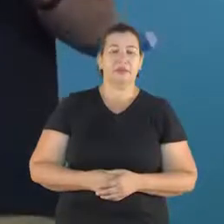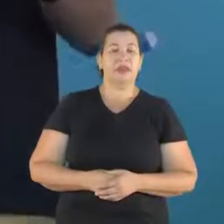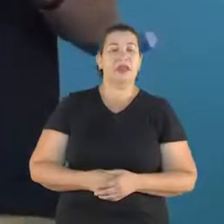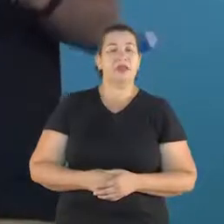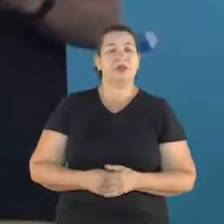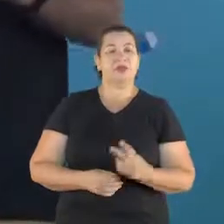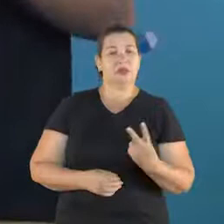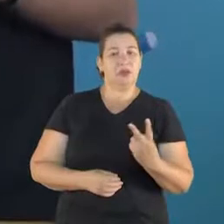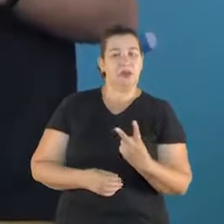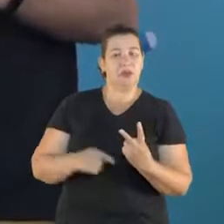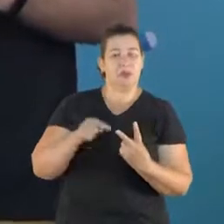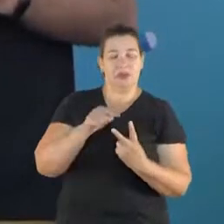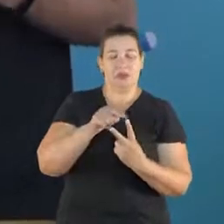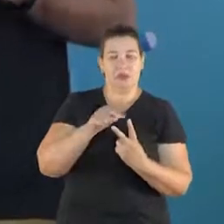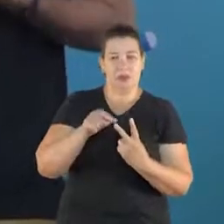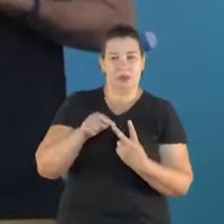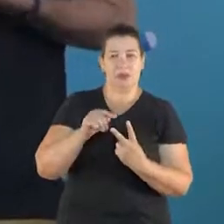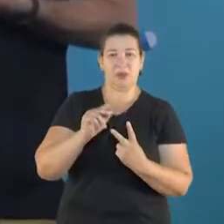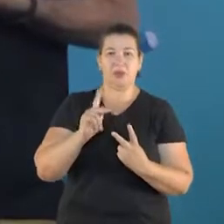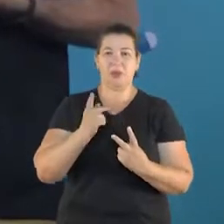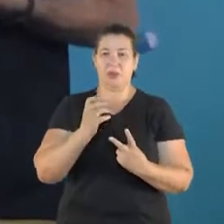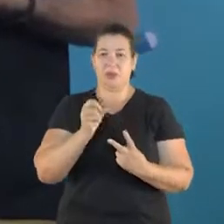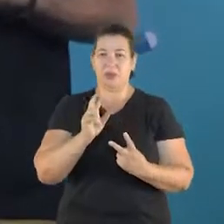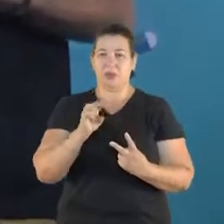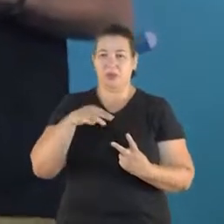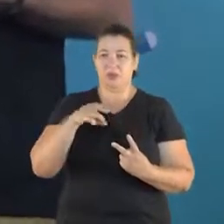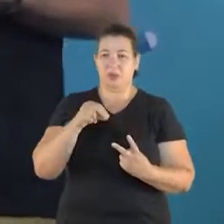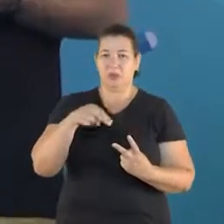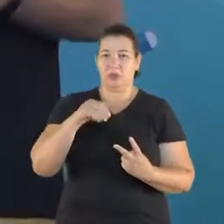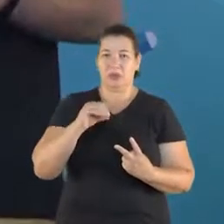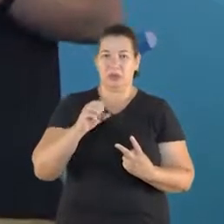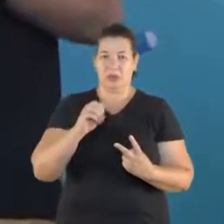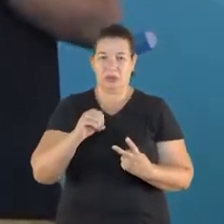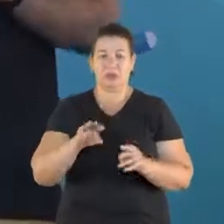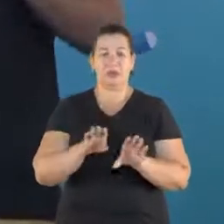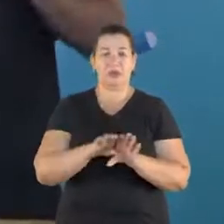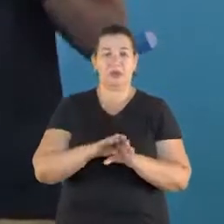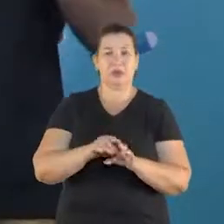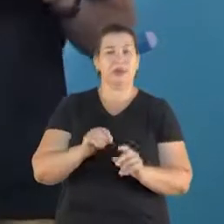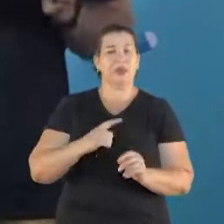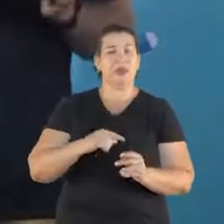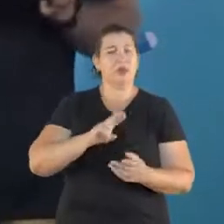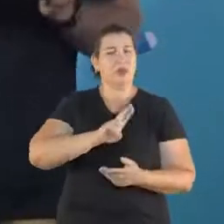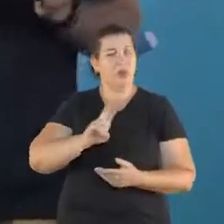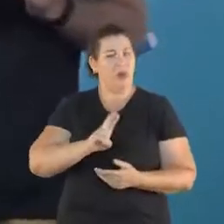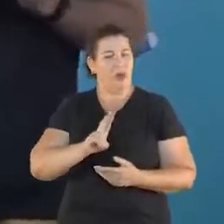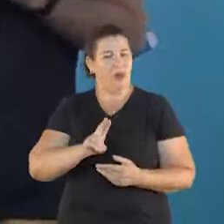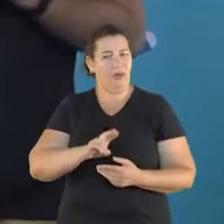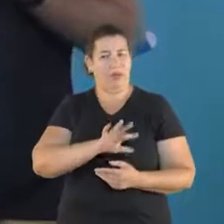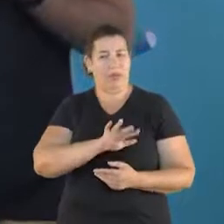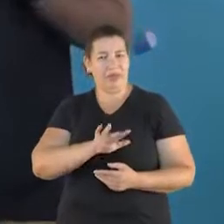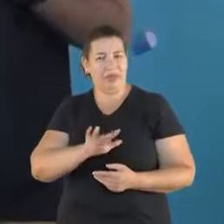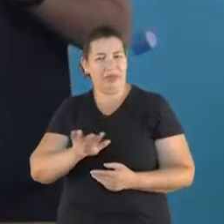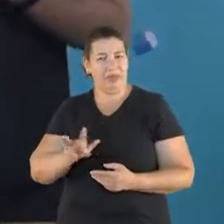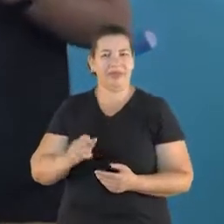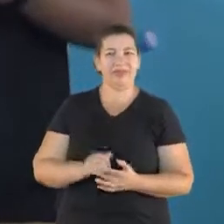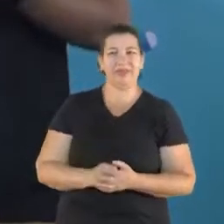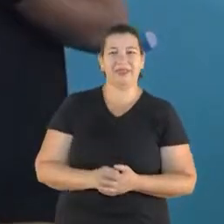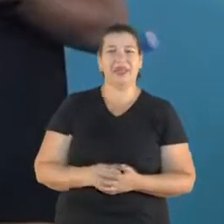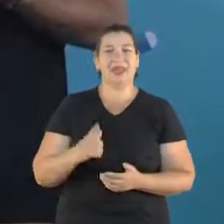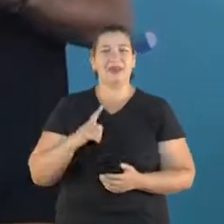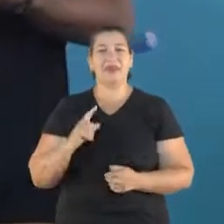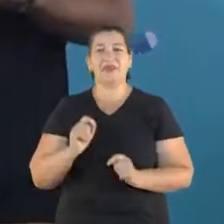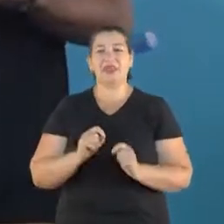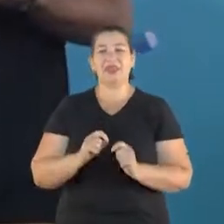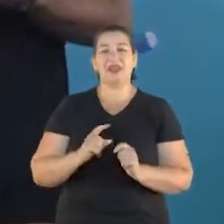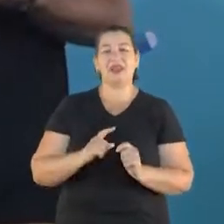Outros dois hormônios produzidos por ela e importantes para nós, nesta aula, são as gonadotrofinas, que por controlarem as atividades